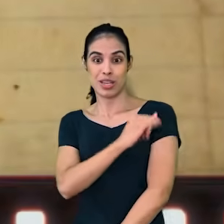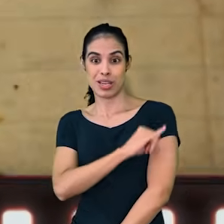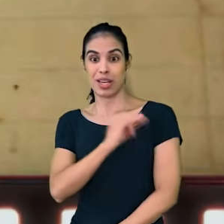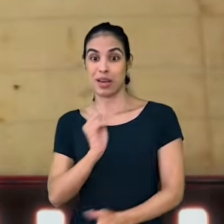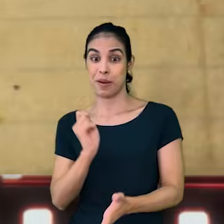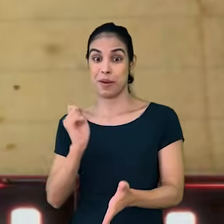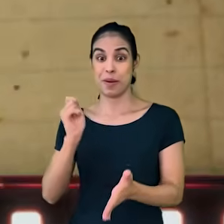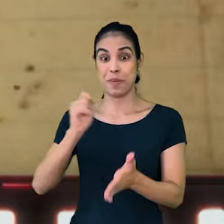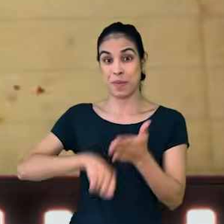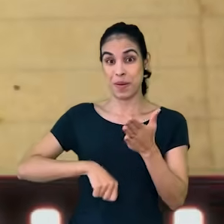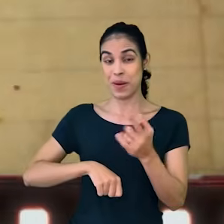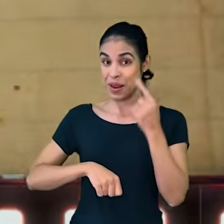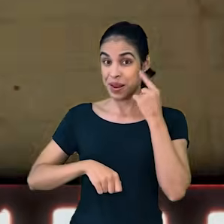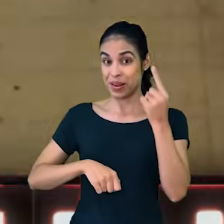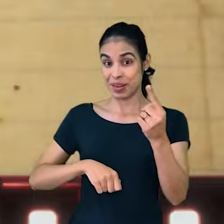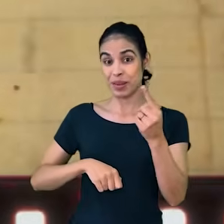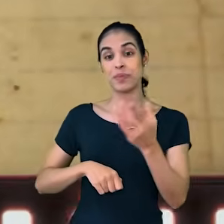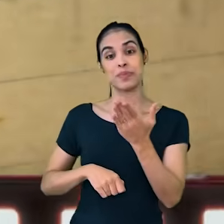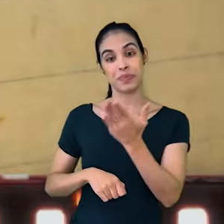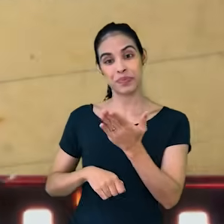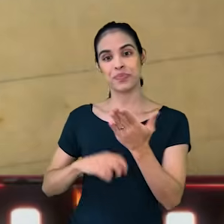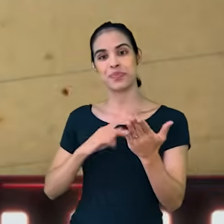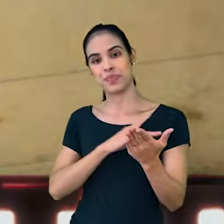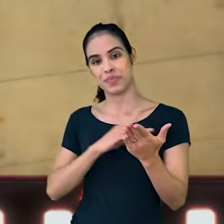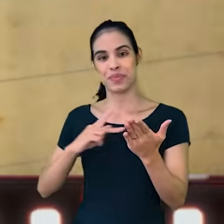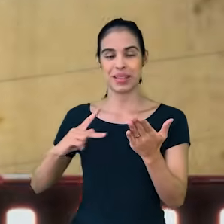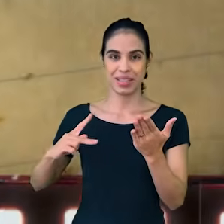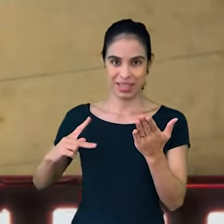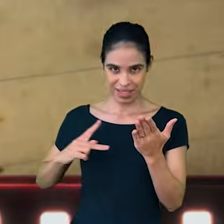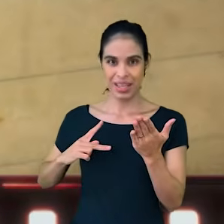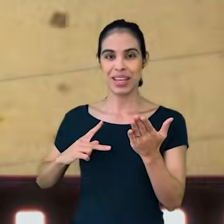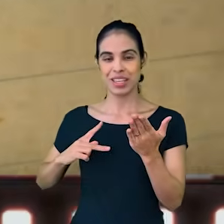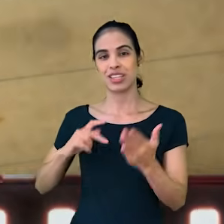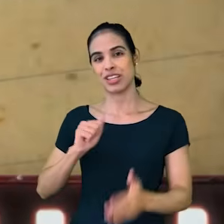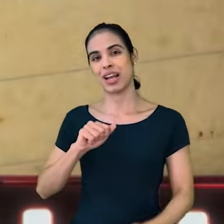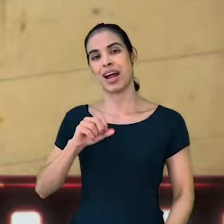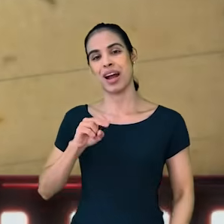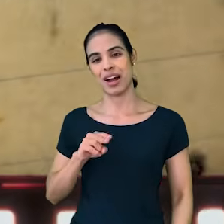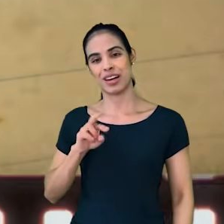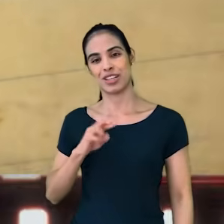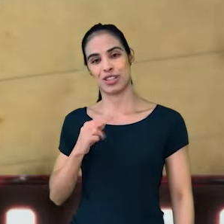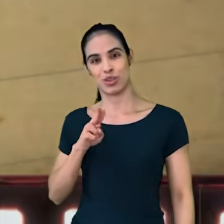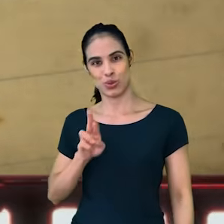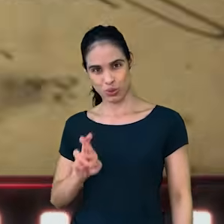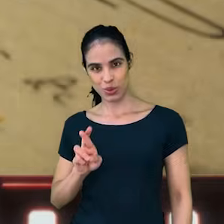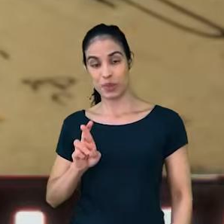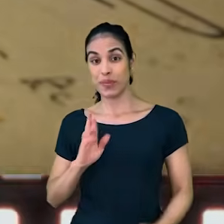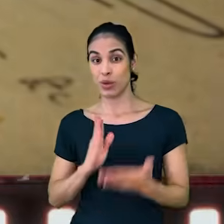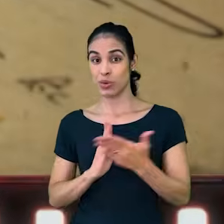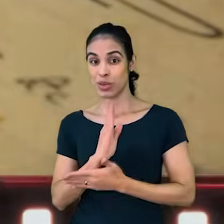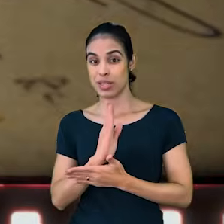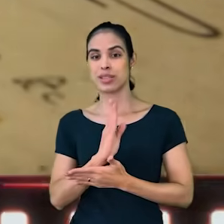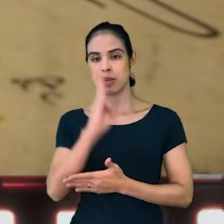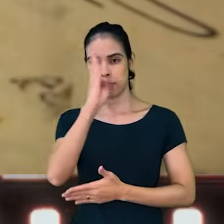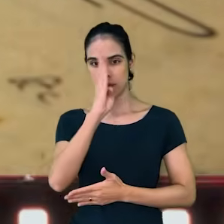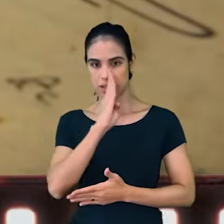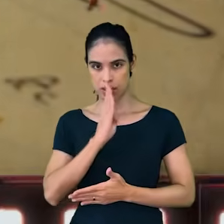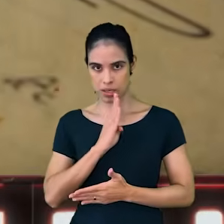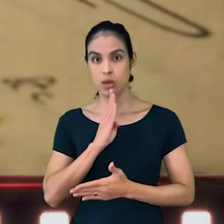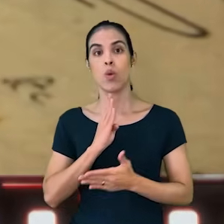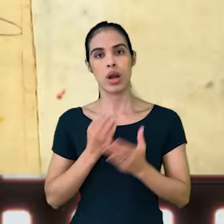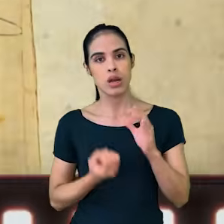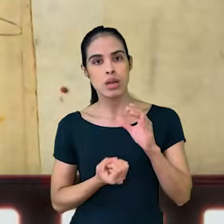pelo então presidente da ainda República dos Estados Unidos do Brasil, Arthur Bernardes. Autorizava o